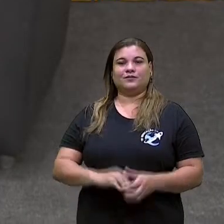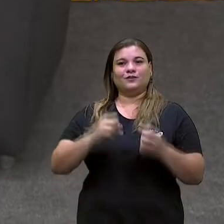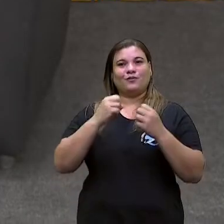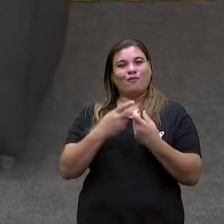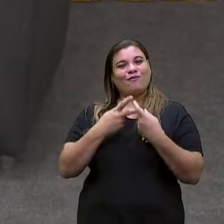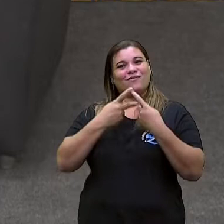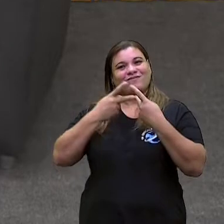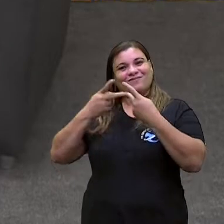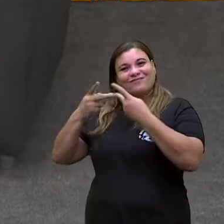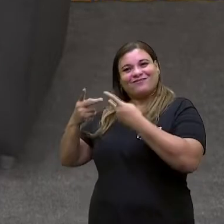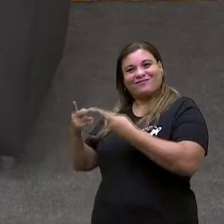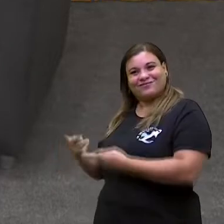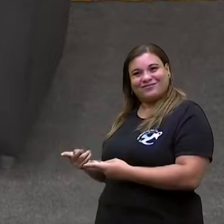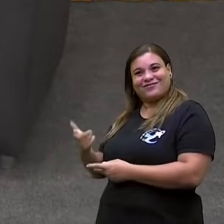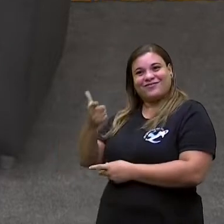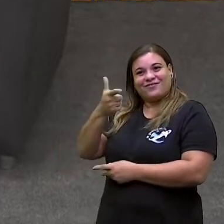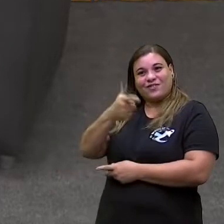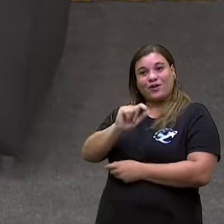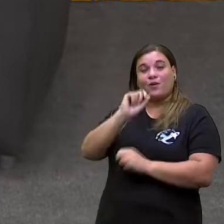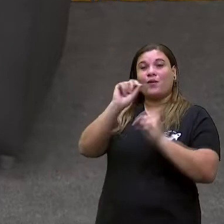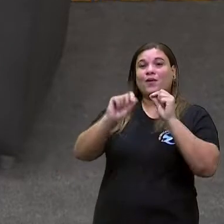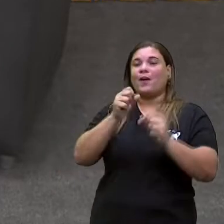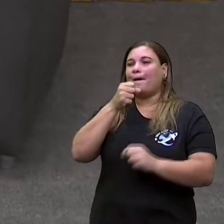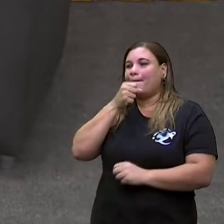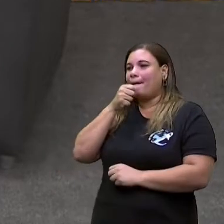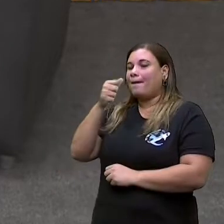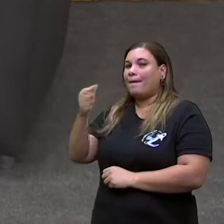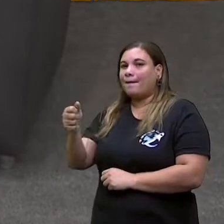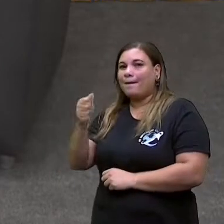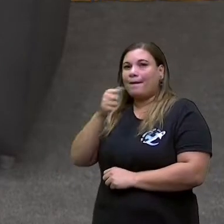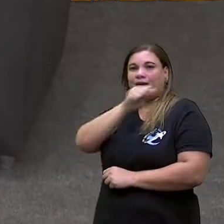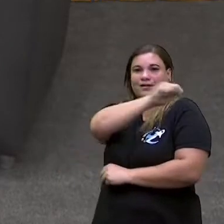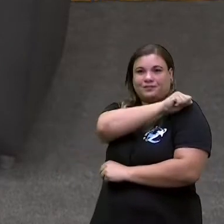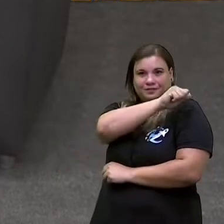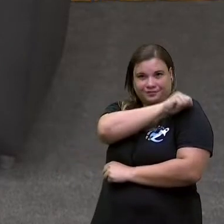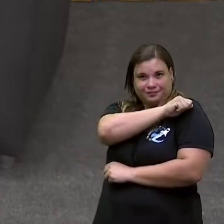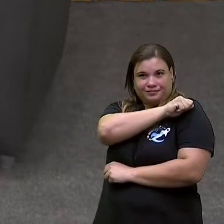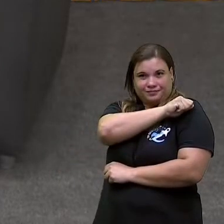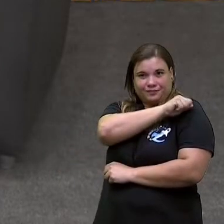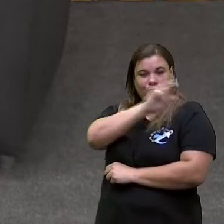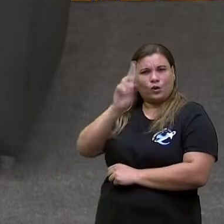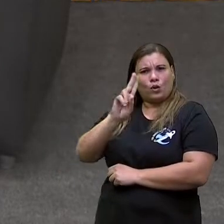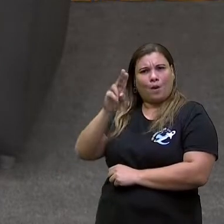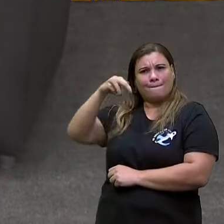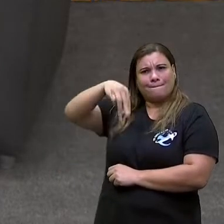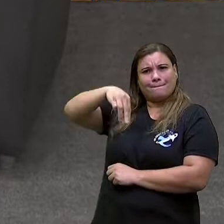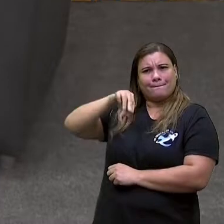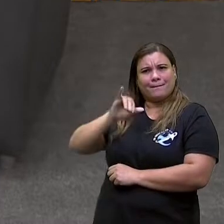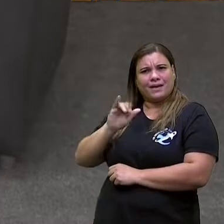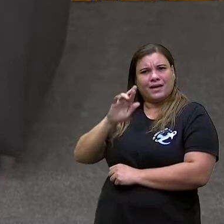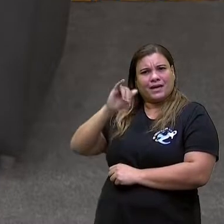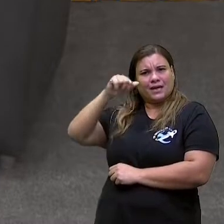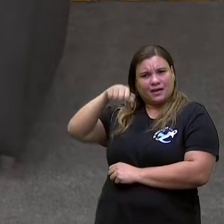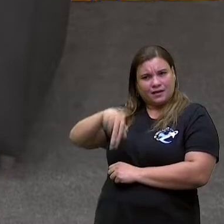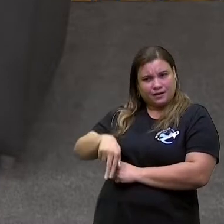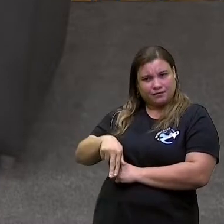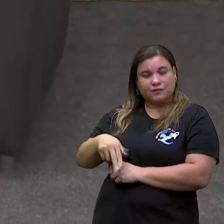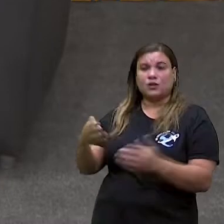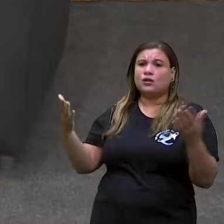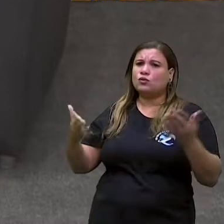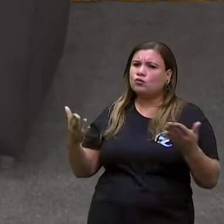Bem-vindos a mais Estudante Repórter. Meu nome é Miriam, estudo na Escola Municipal Vereador Mitodoro, tenho 14 anos e hoje estou aqui com o João